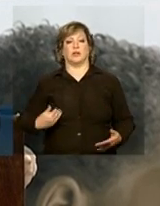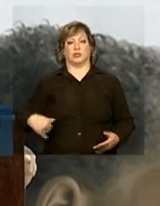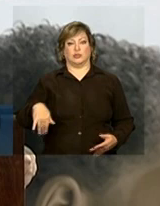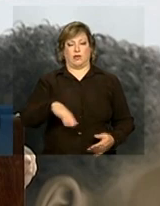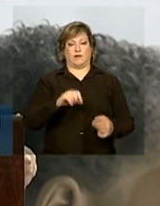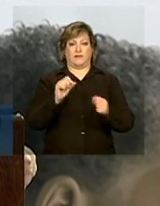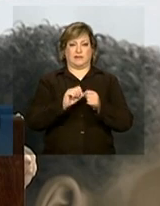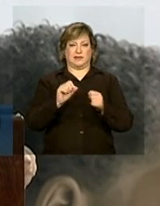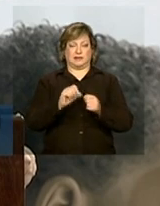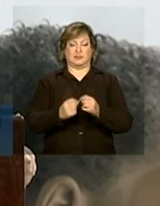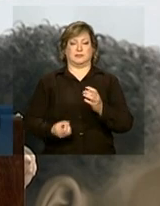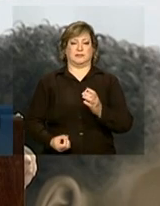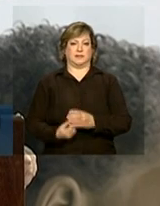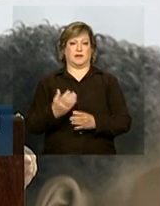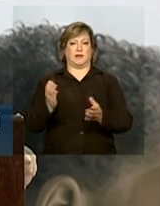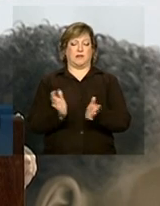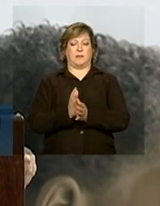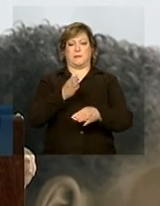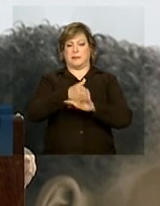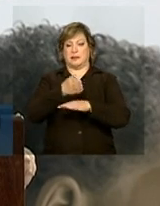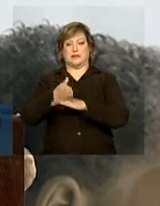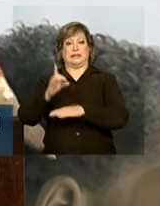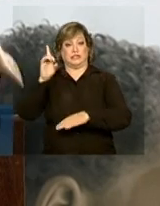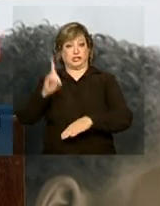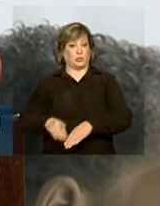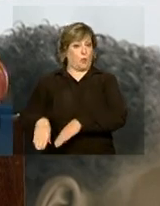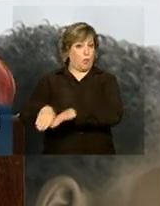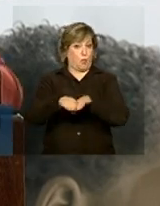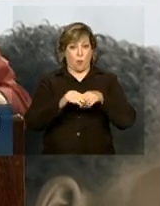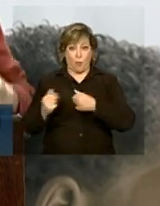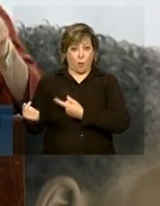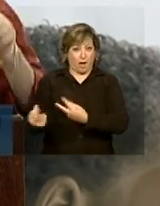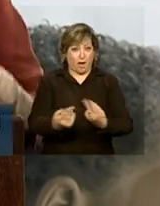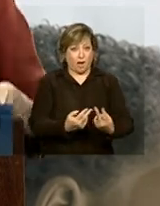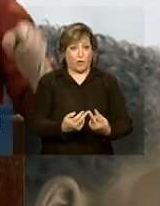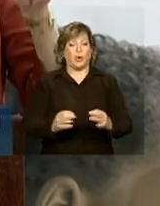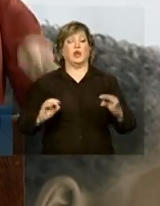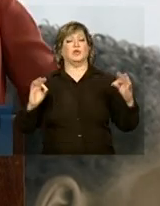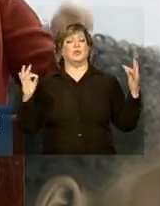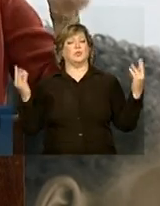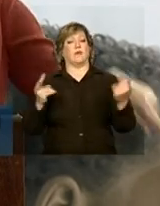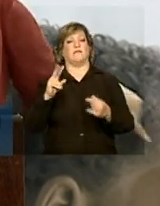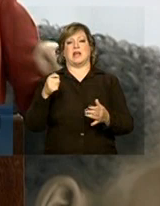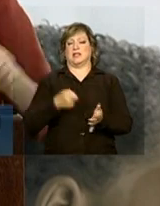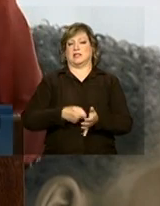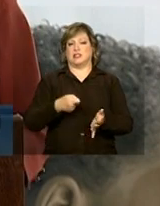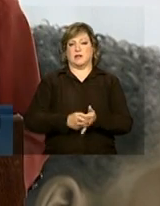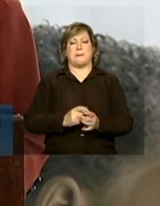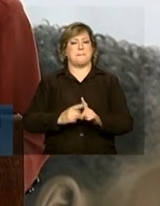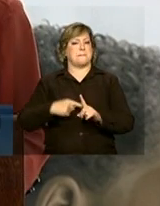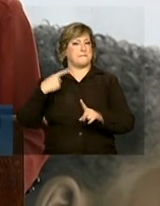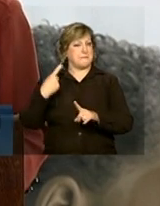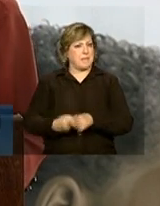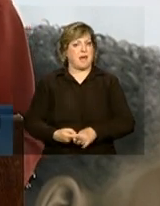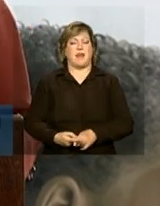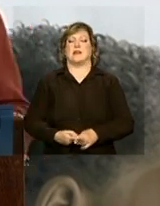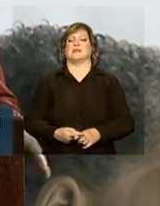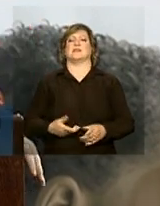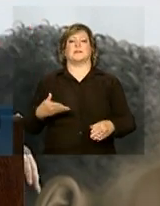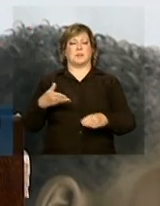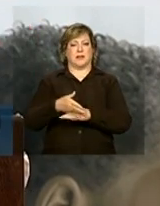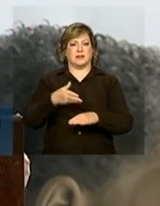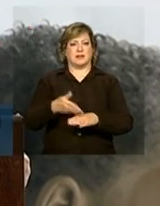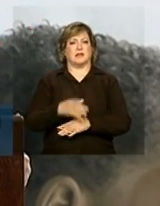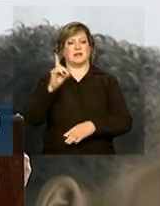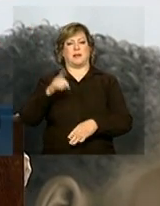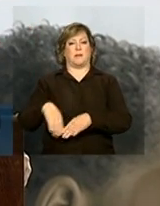cria participação e democracia, todo mundo vai exigir mais participação e mais democracia.